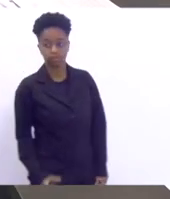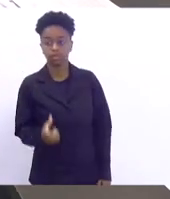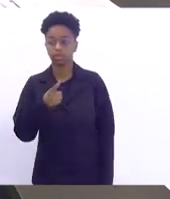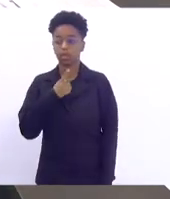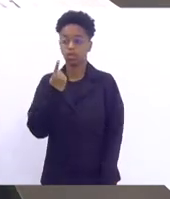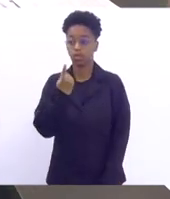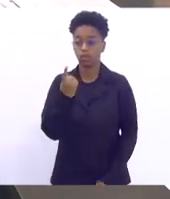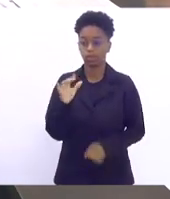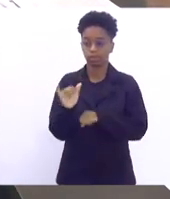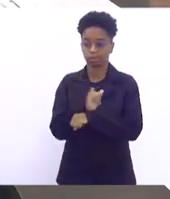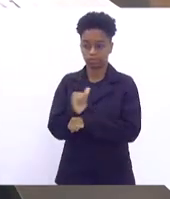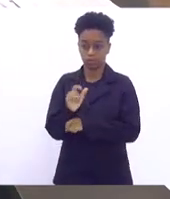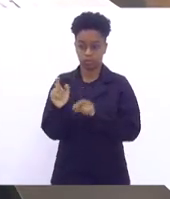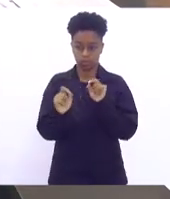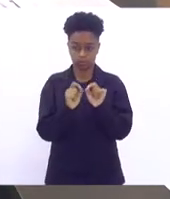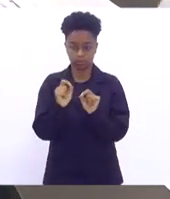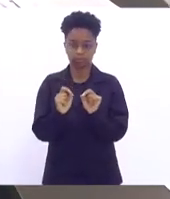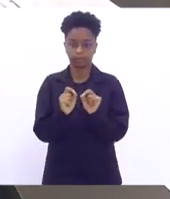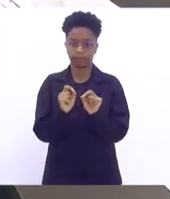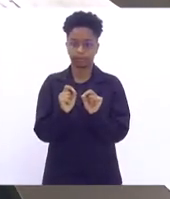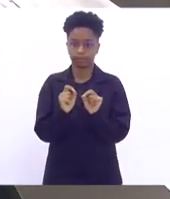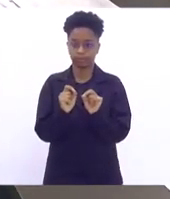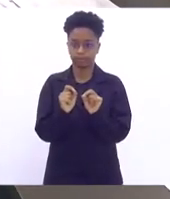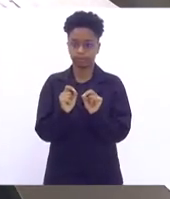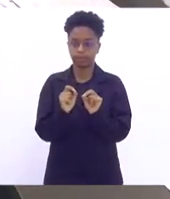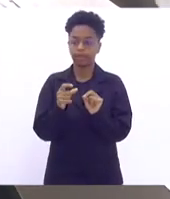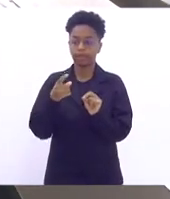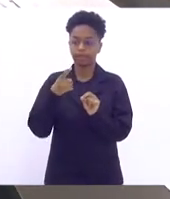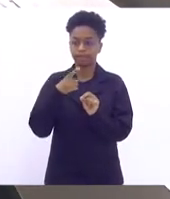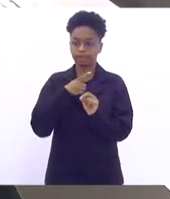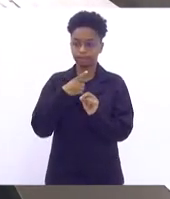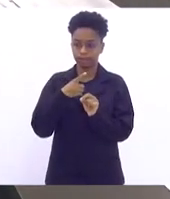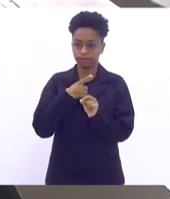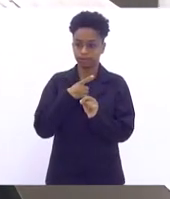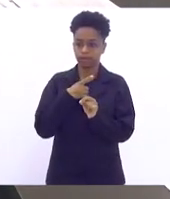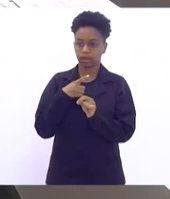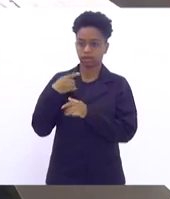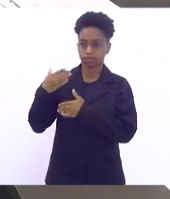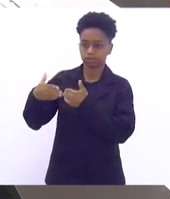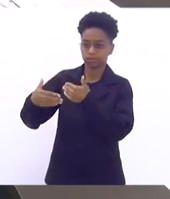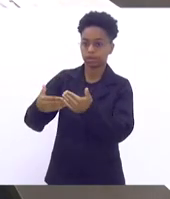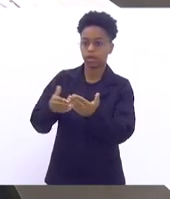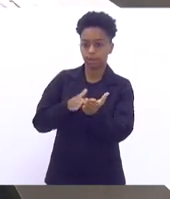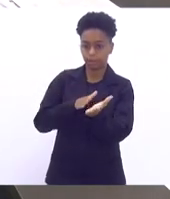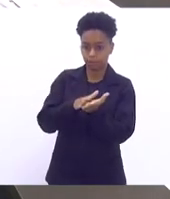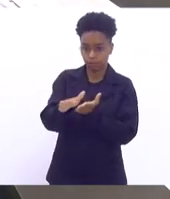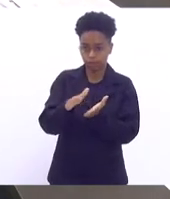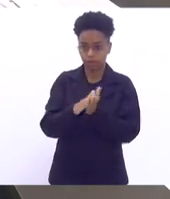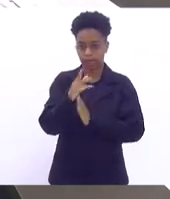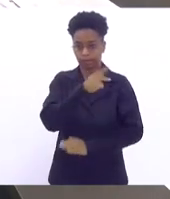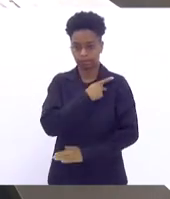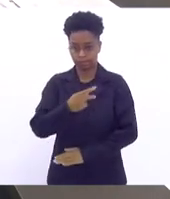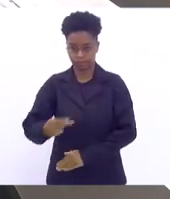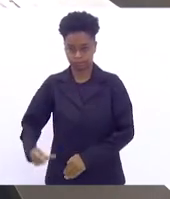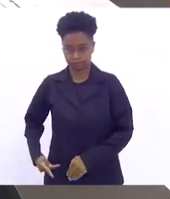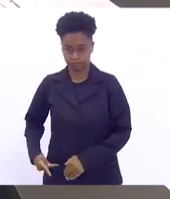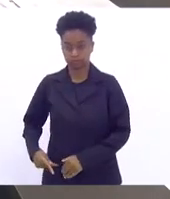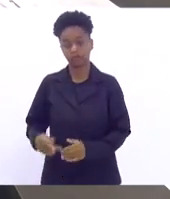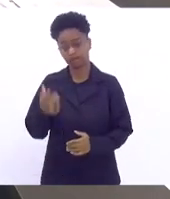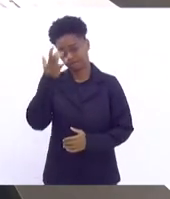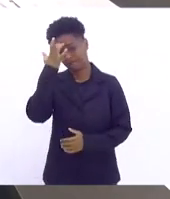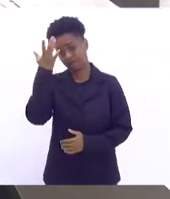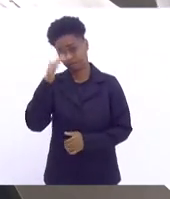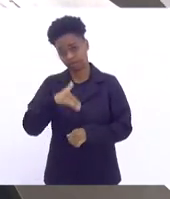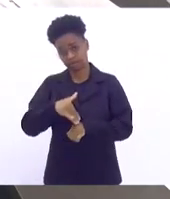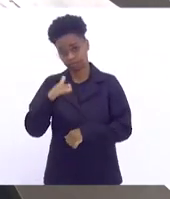é cumprindo lá será publicado pela previdência etc fica mais